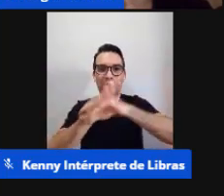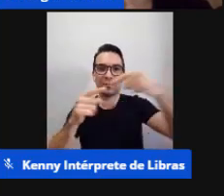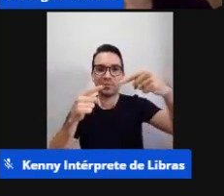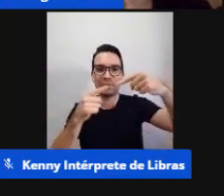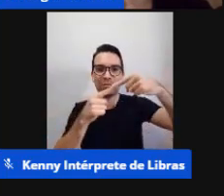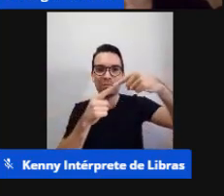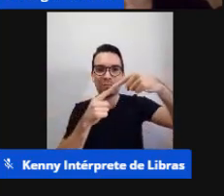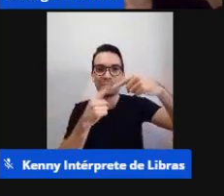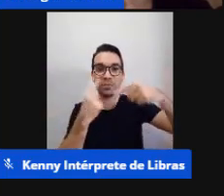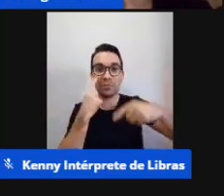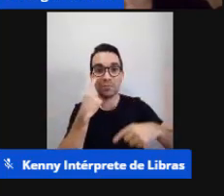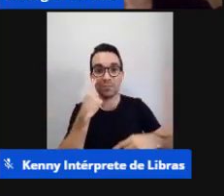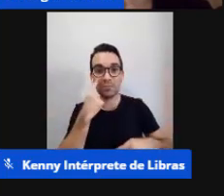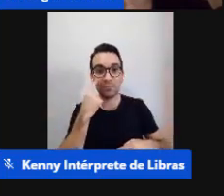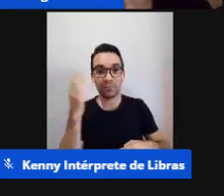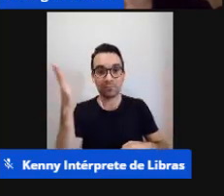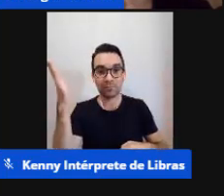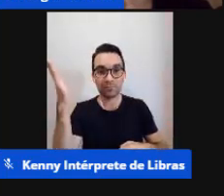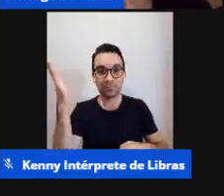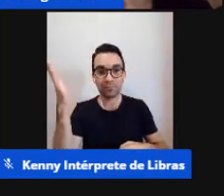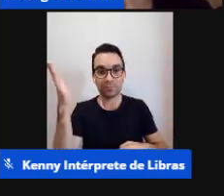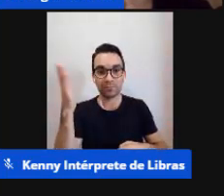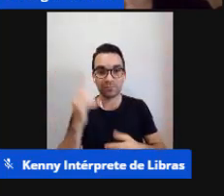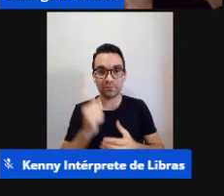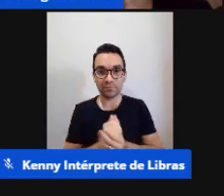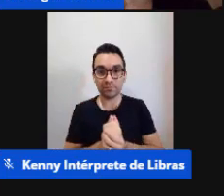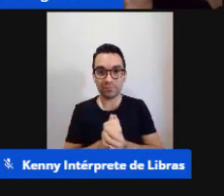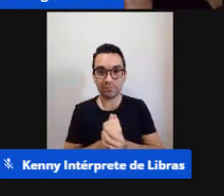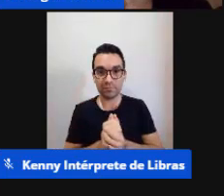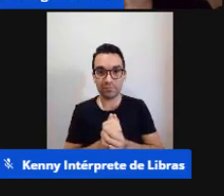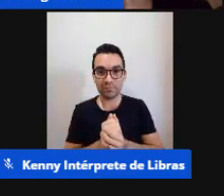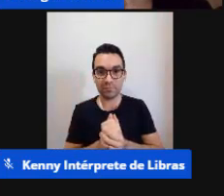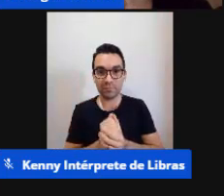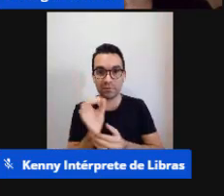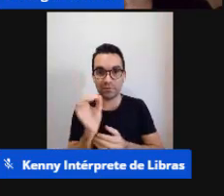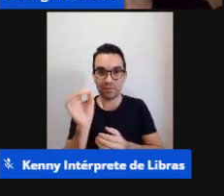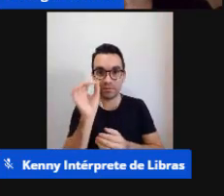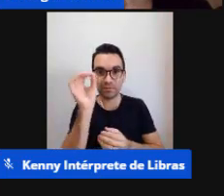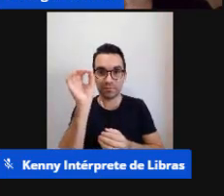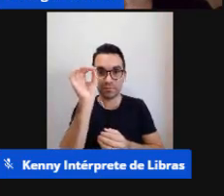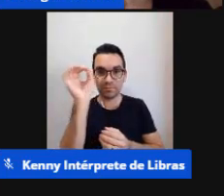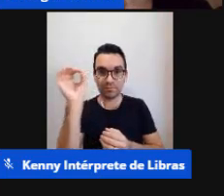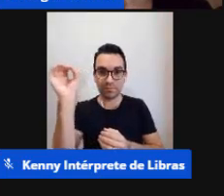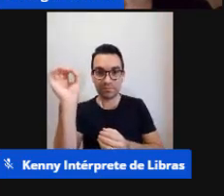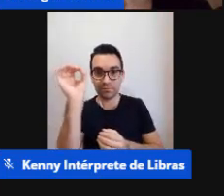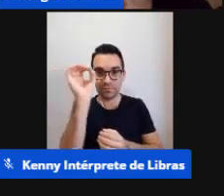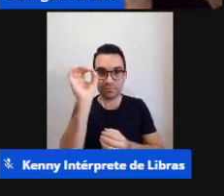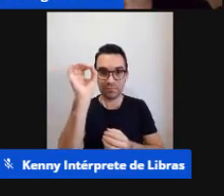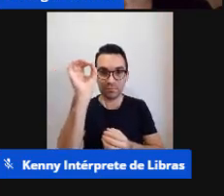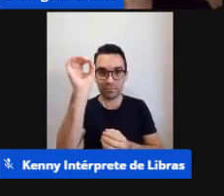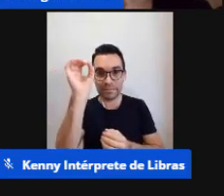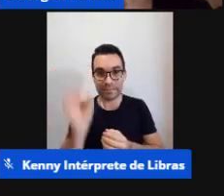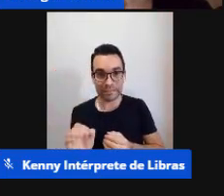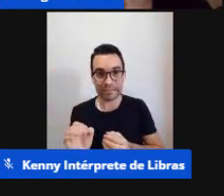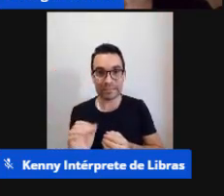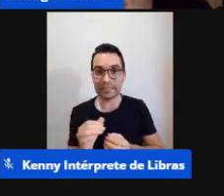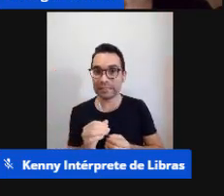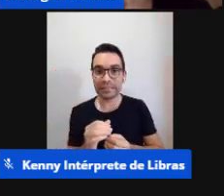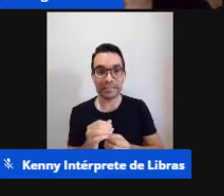Aqui, beleza. Onde ela vai encaixar esse aqui? Esse aqui. Show, isso